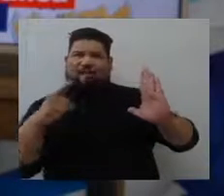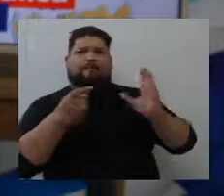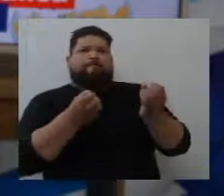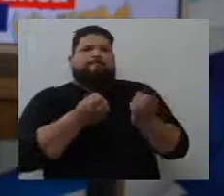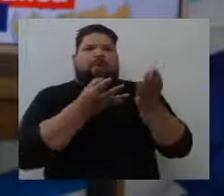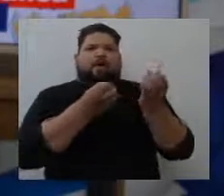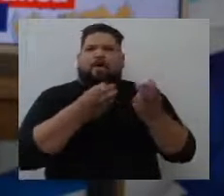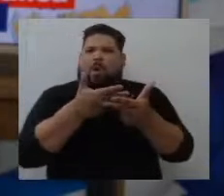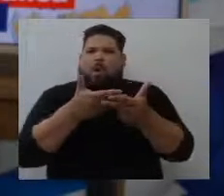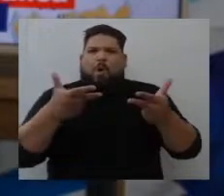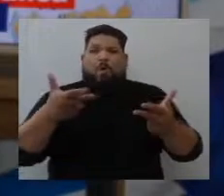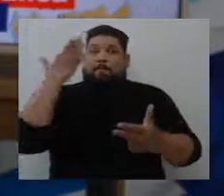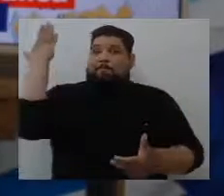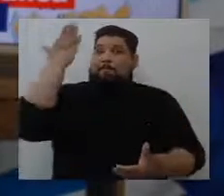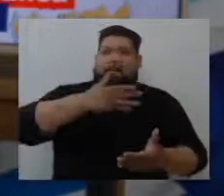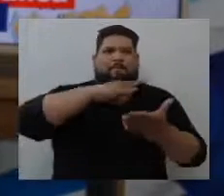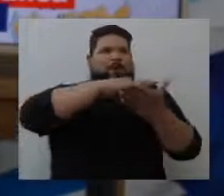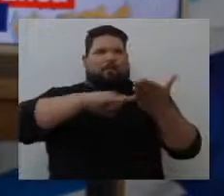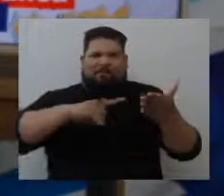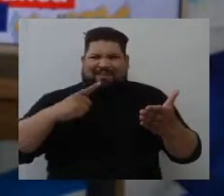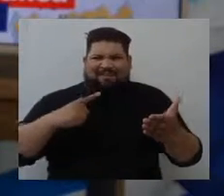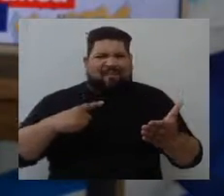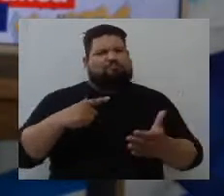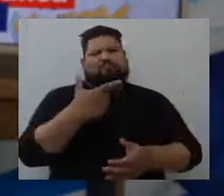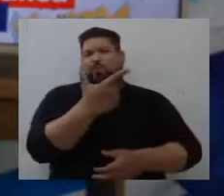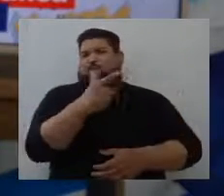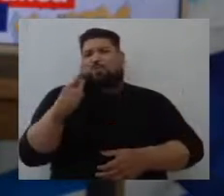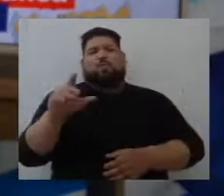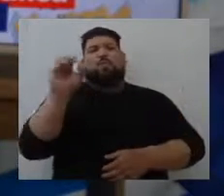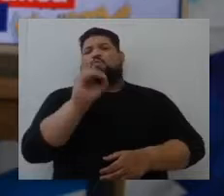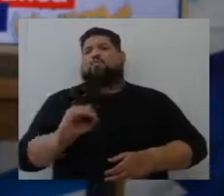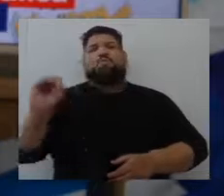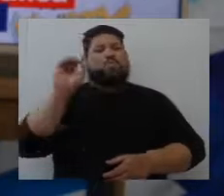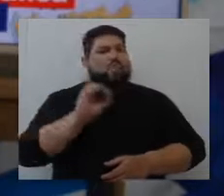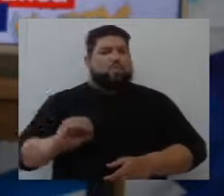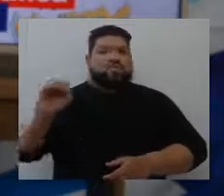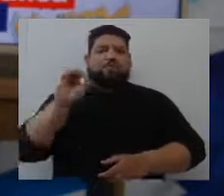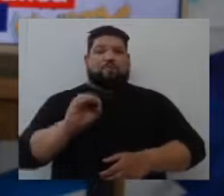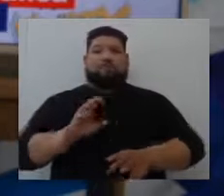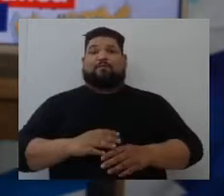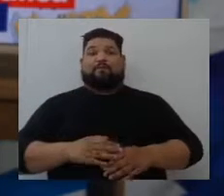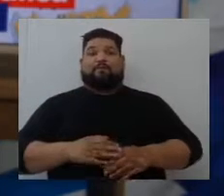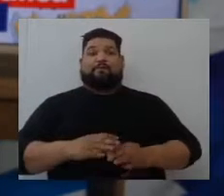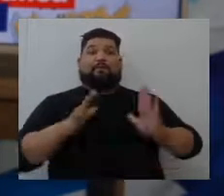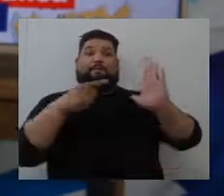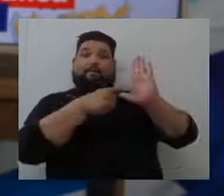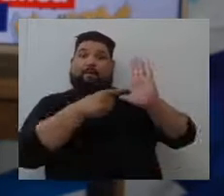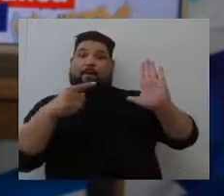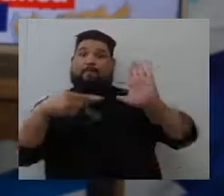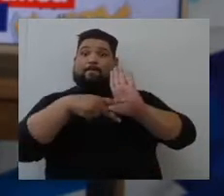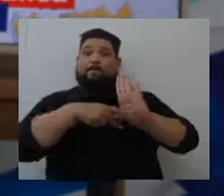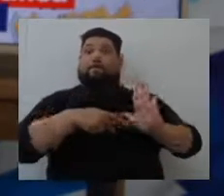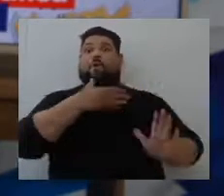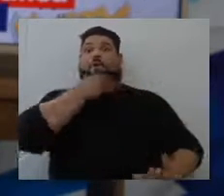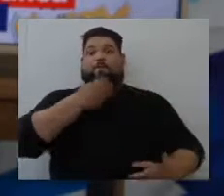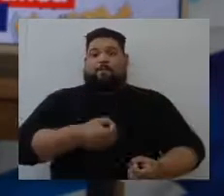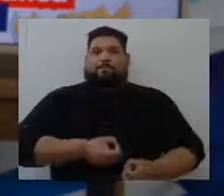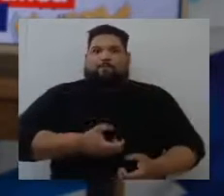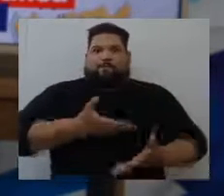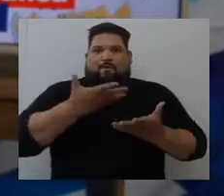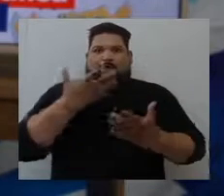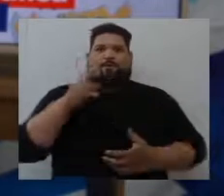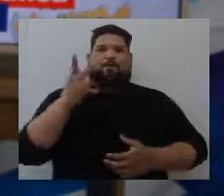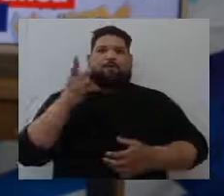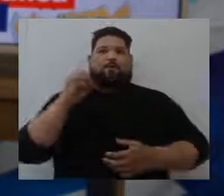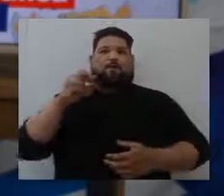documentos nenhum que comprovem realmente o que está narrado dentro das obras do poeta Homero.